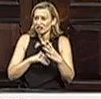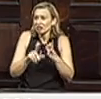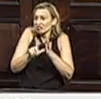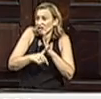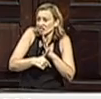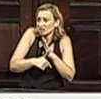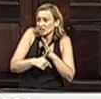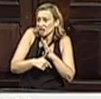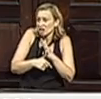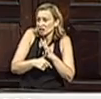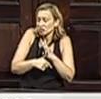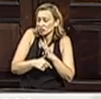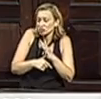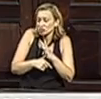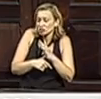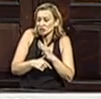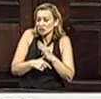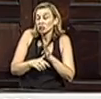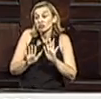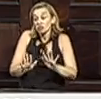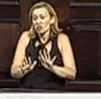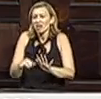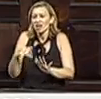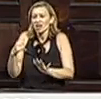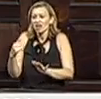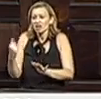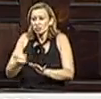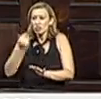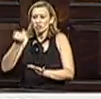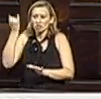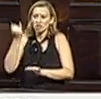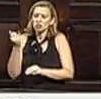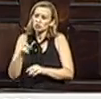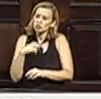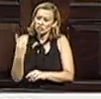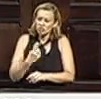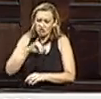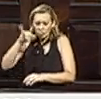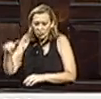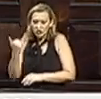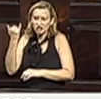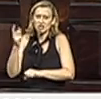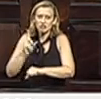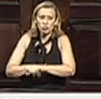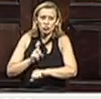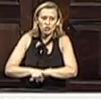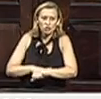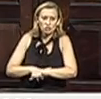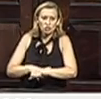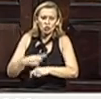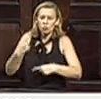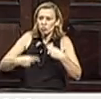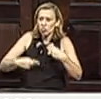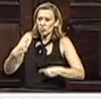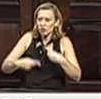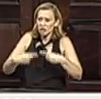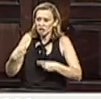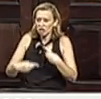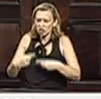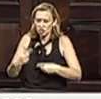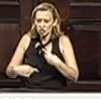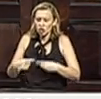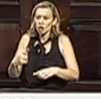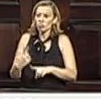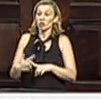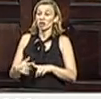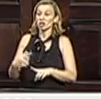que essa casa aproveite esse momento político, porque desde que entrei